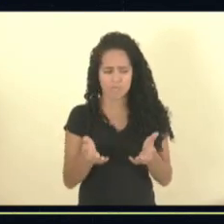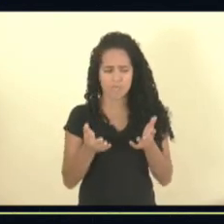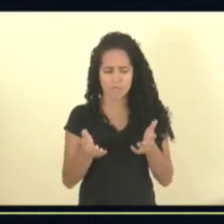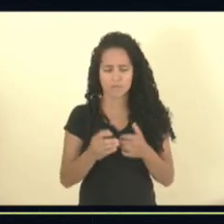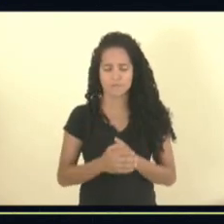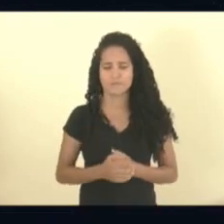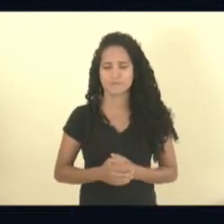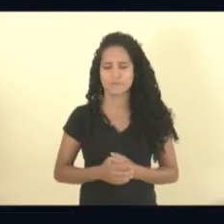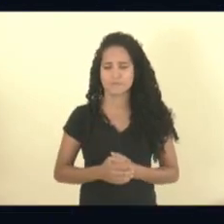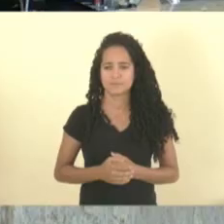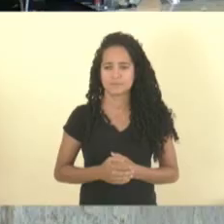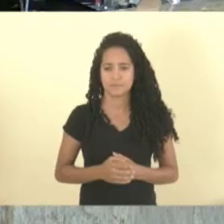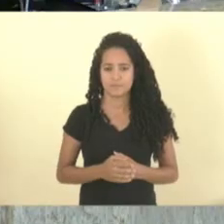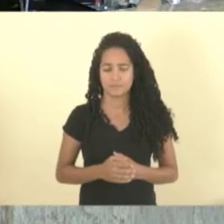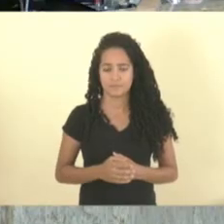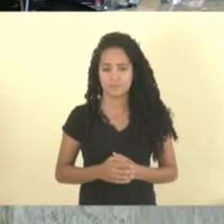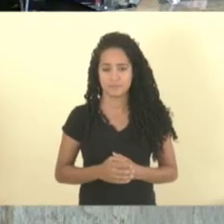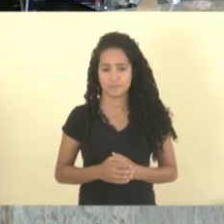Eu, presidente,